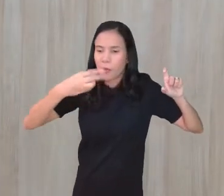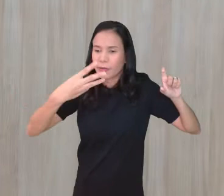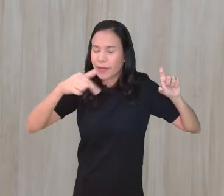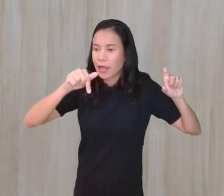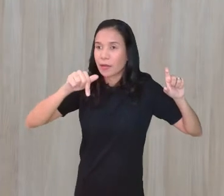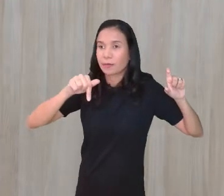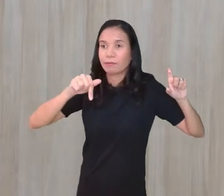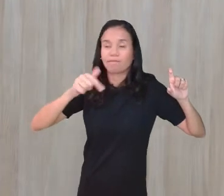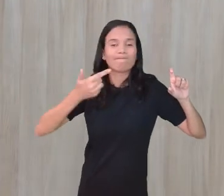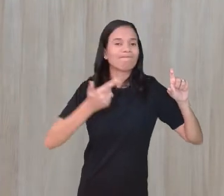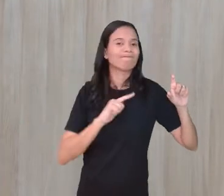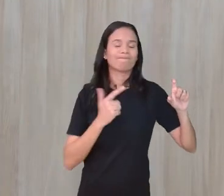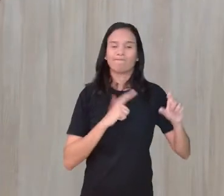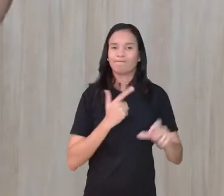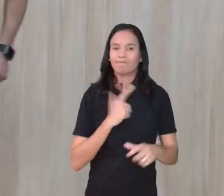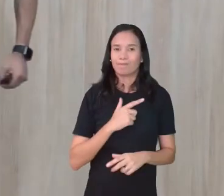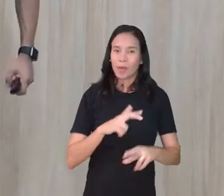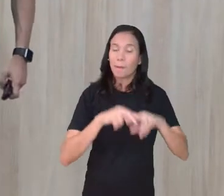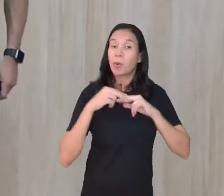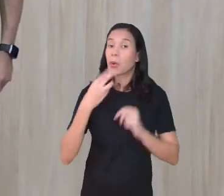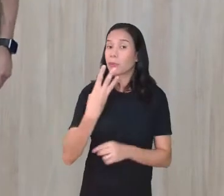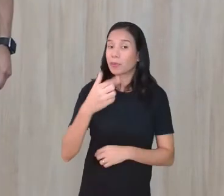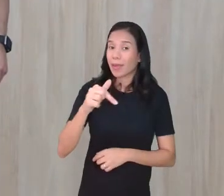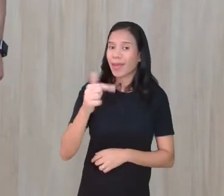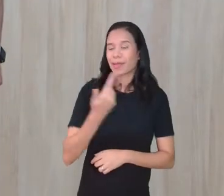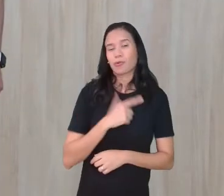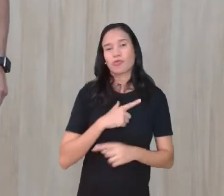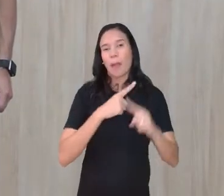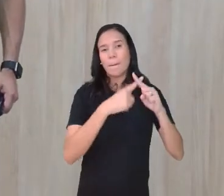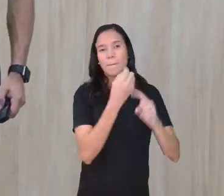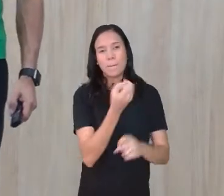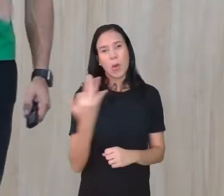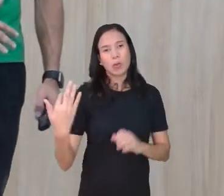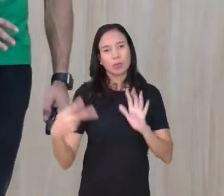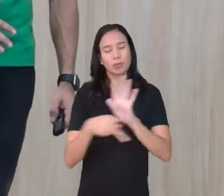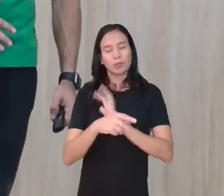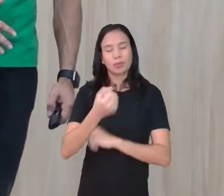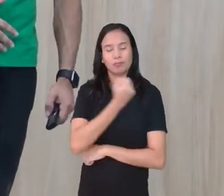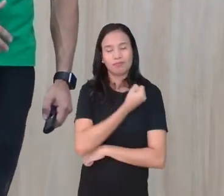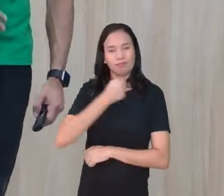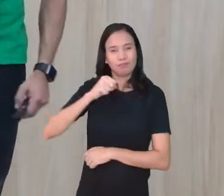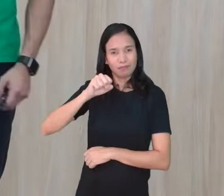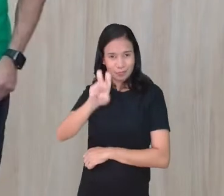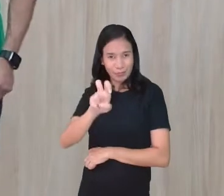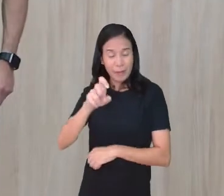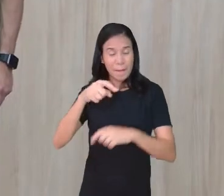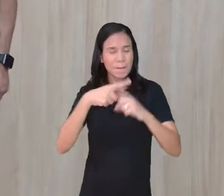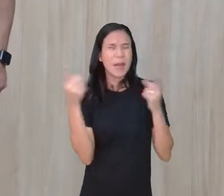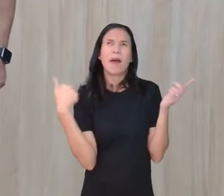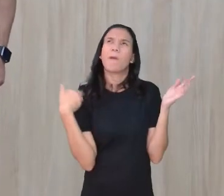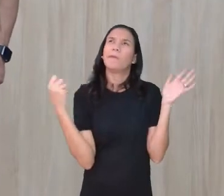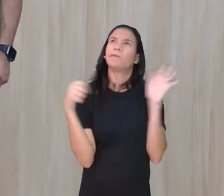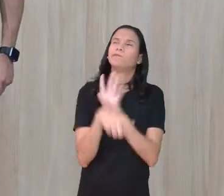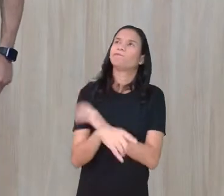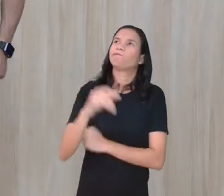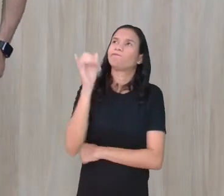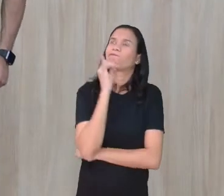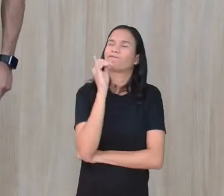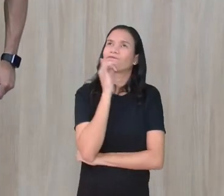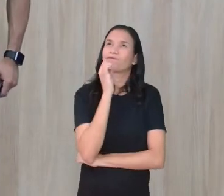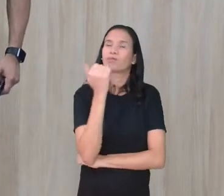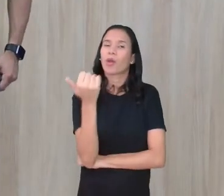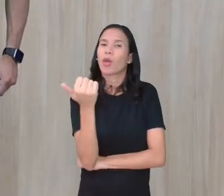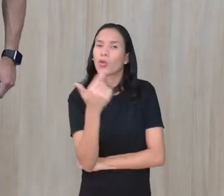37. Opa, não tem. Então, 37 não é múltiplo de 5. Mas se eu perguntar, por exemplo,